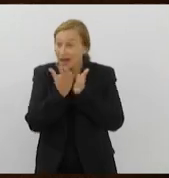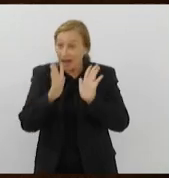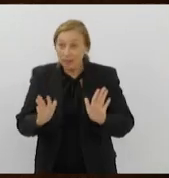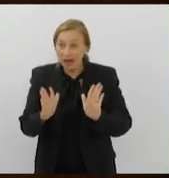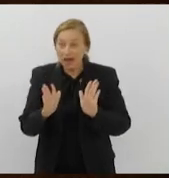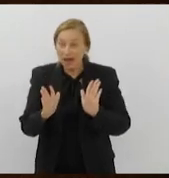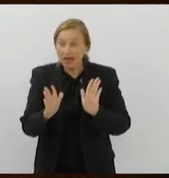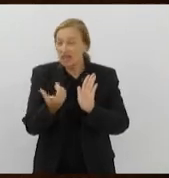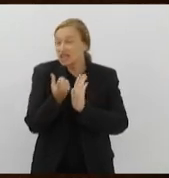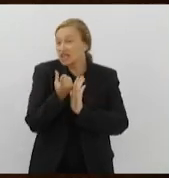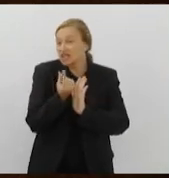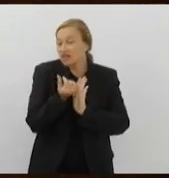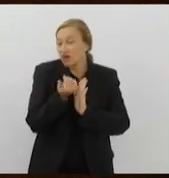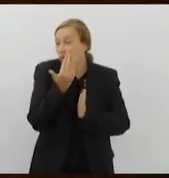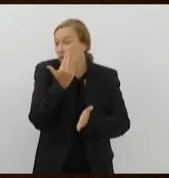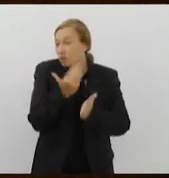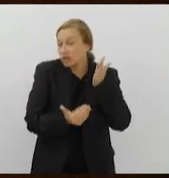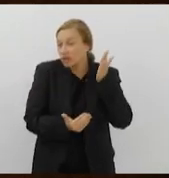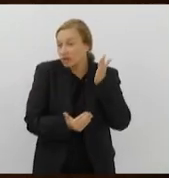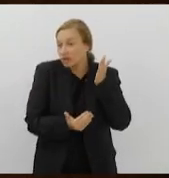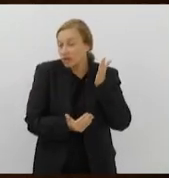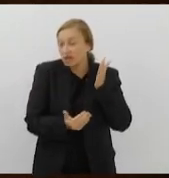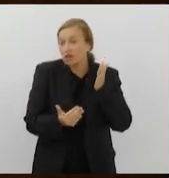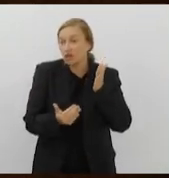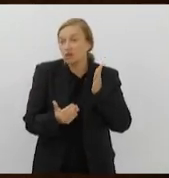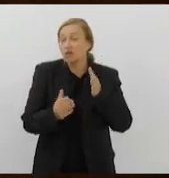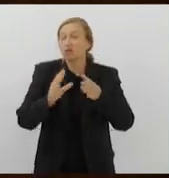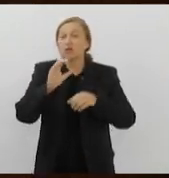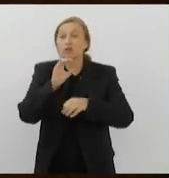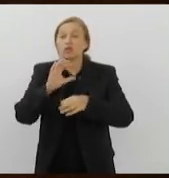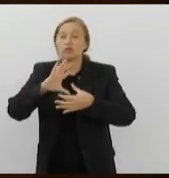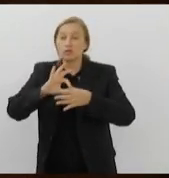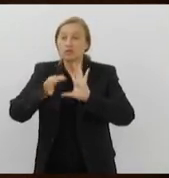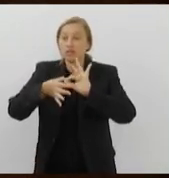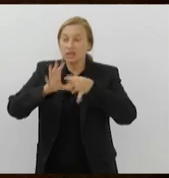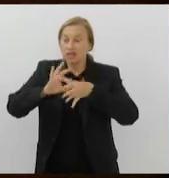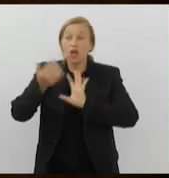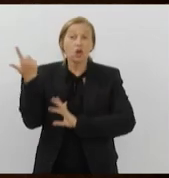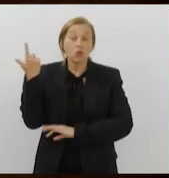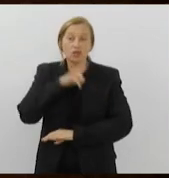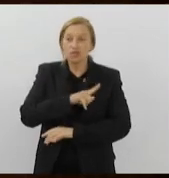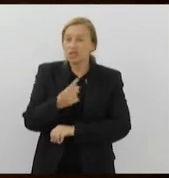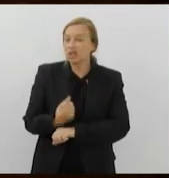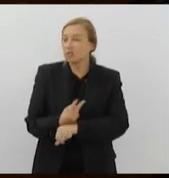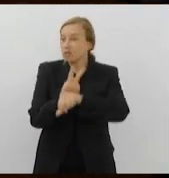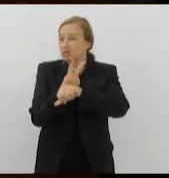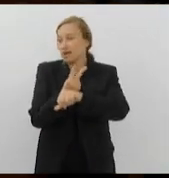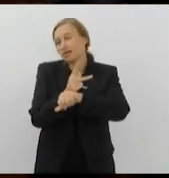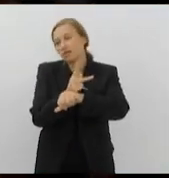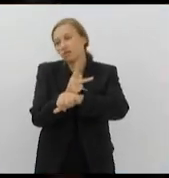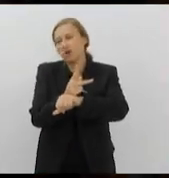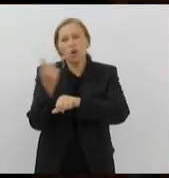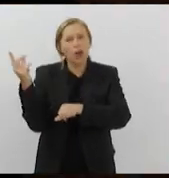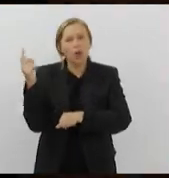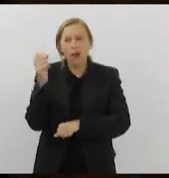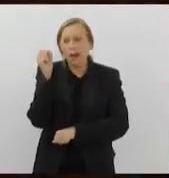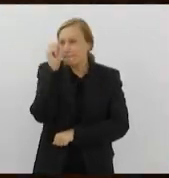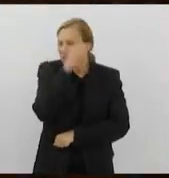taxação para com os atletas que conseguiram alguma premiação no seu individual. É um absurdo, pô.